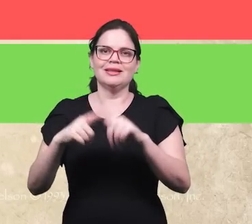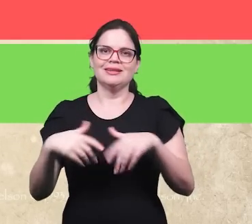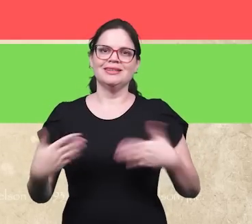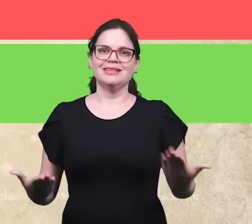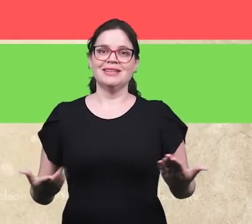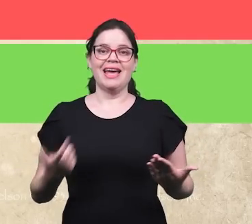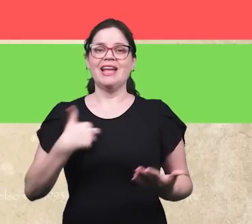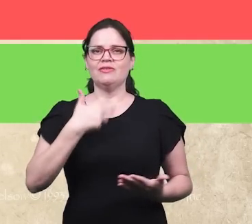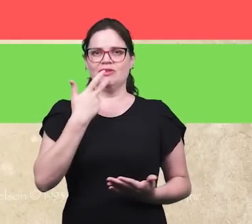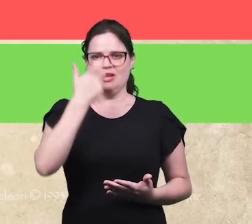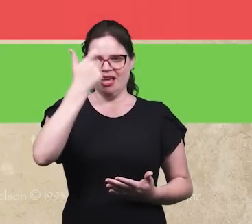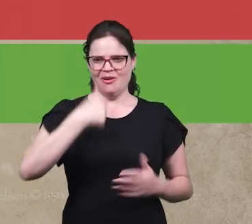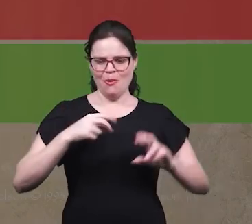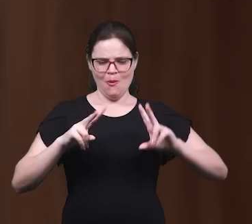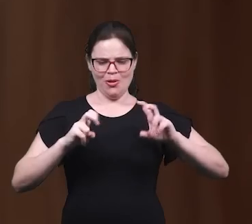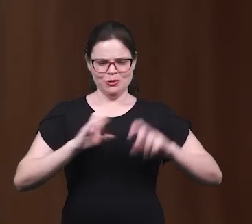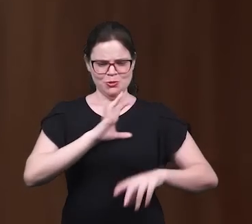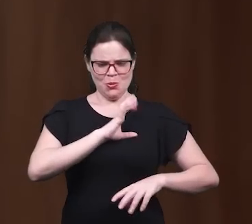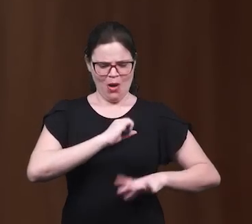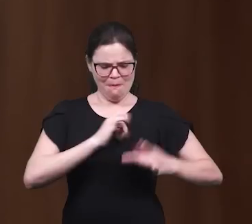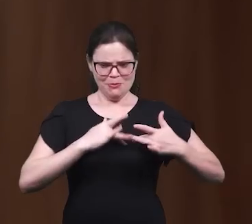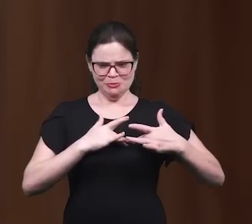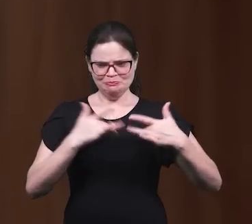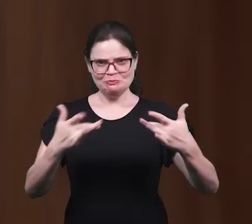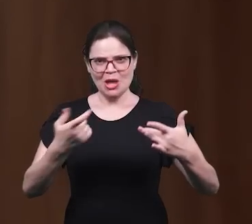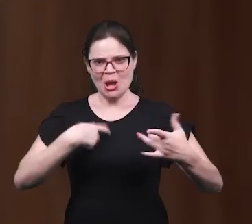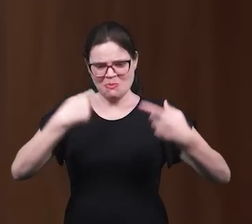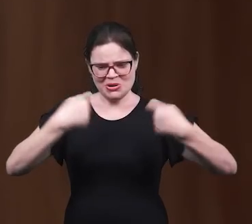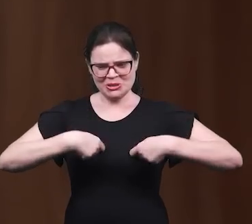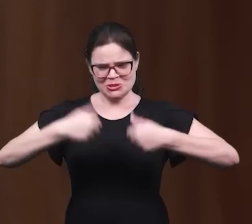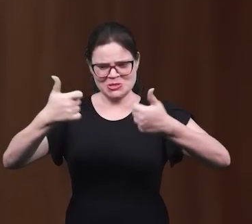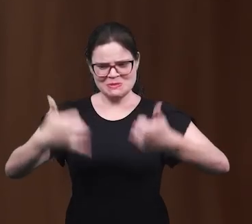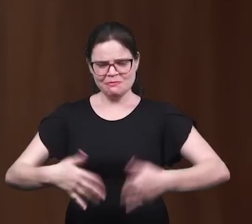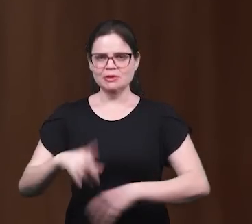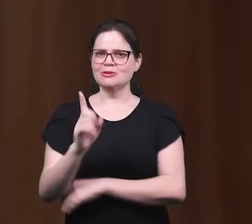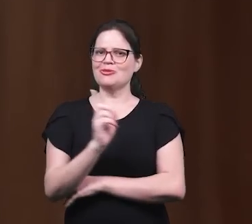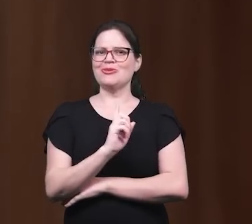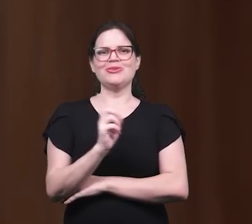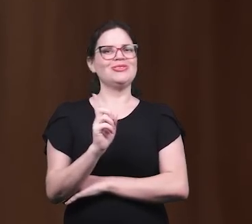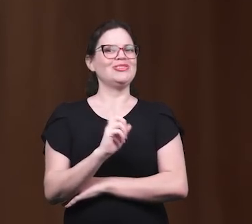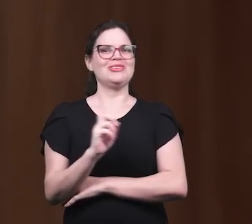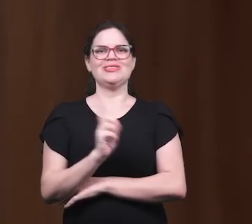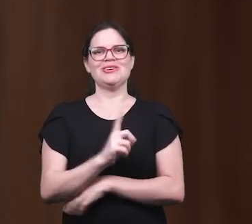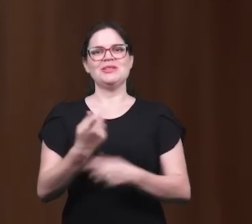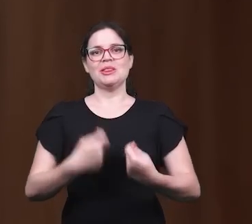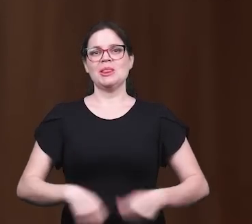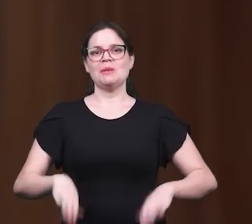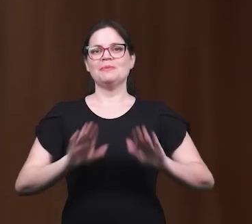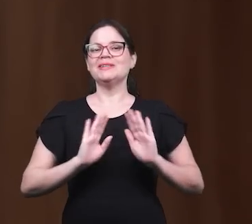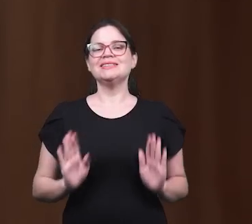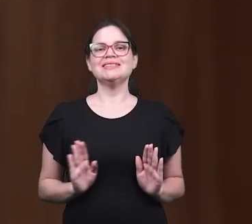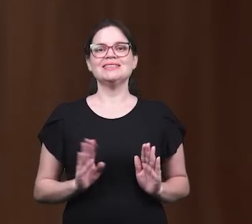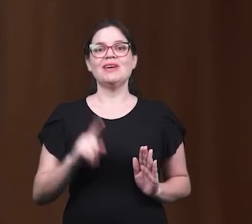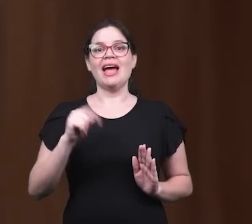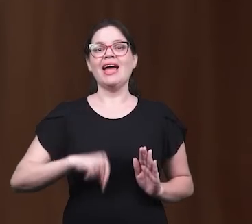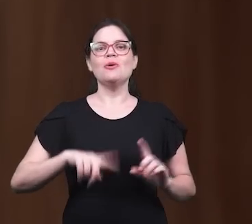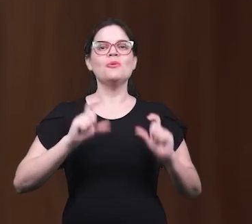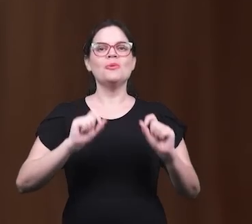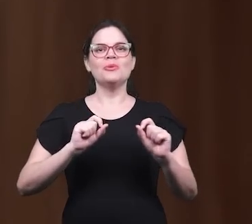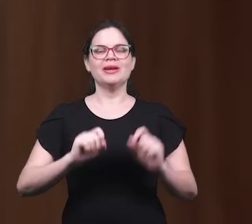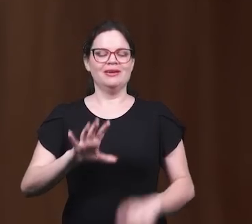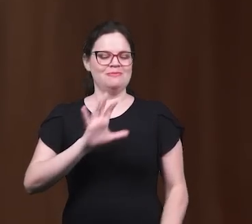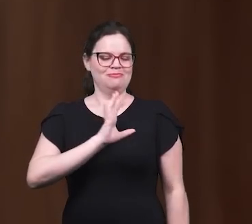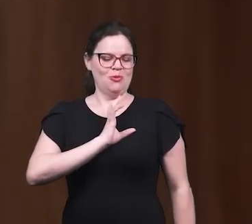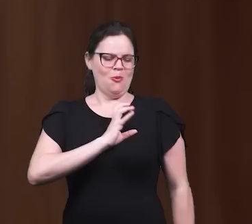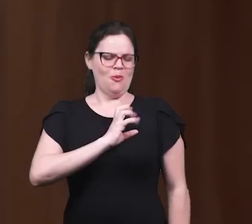não preciso que fale. E esse amor fraternal, lembramos, é o Filadélfia, é o momento da igreja